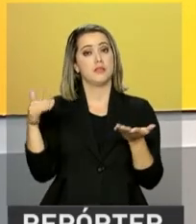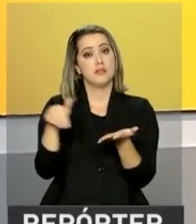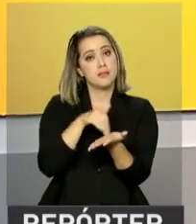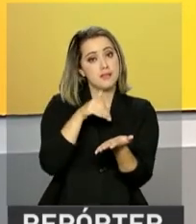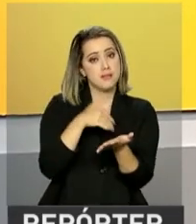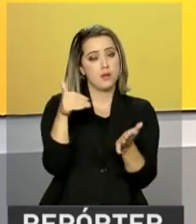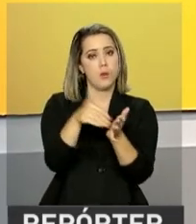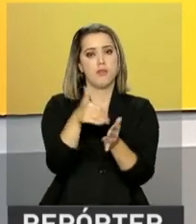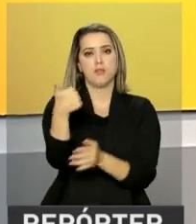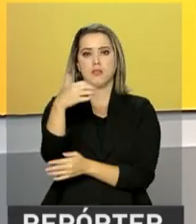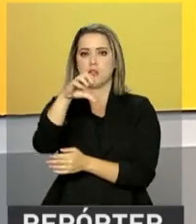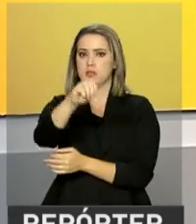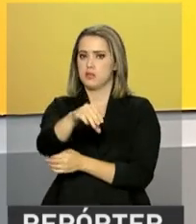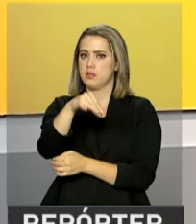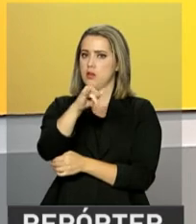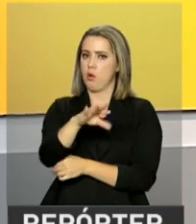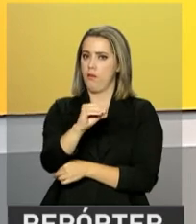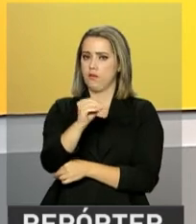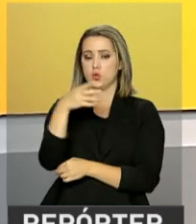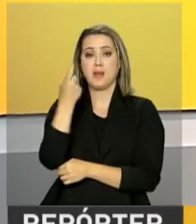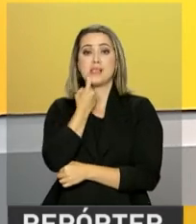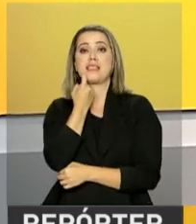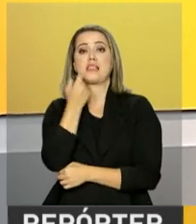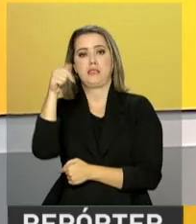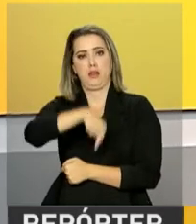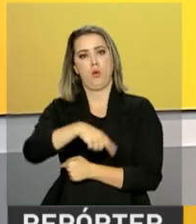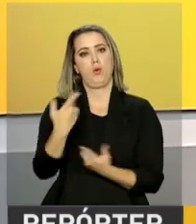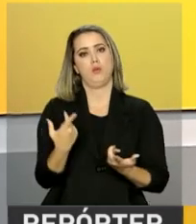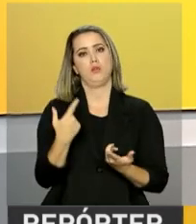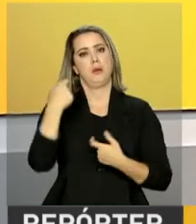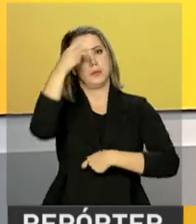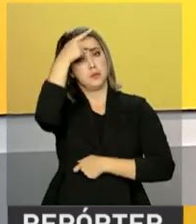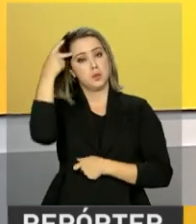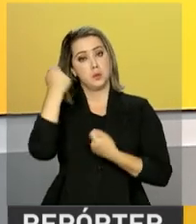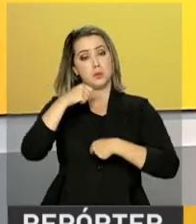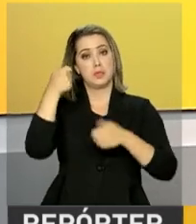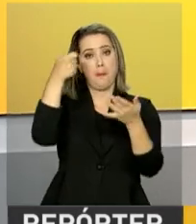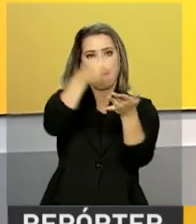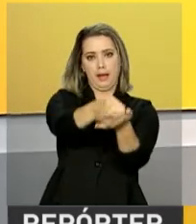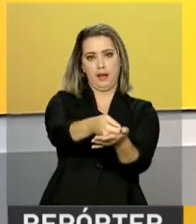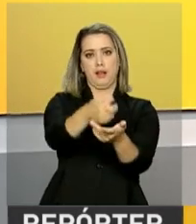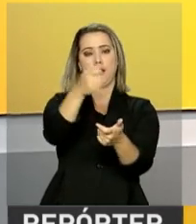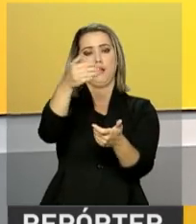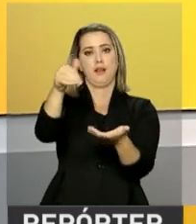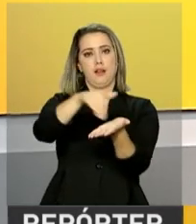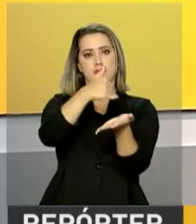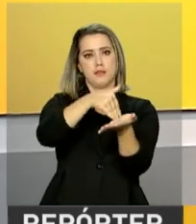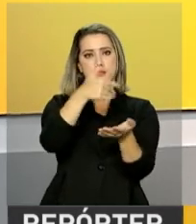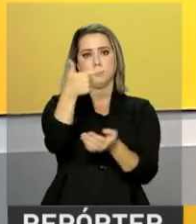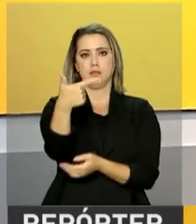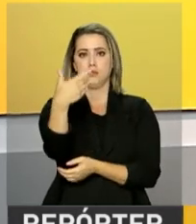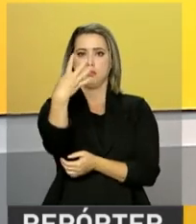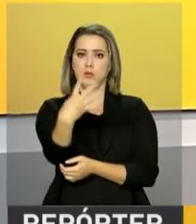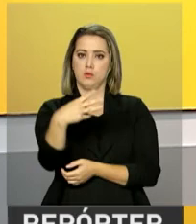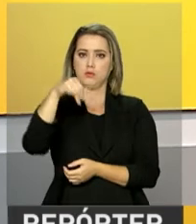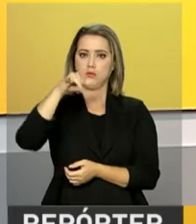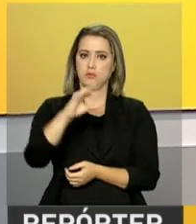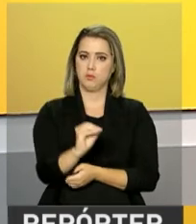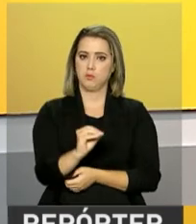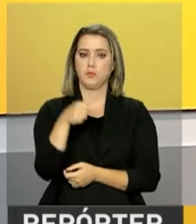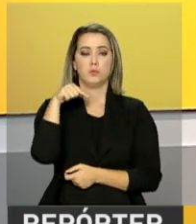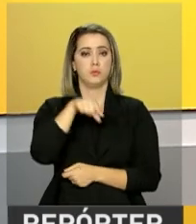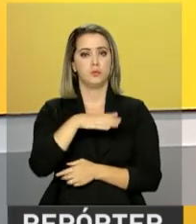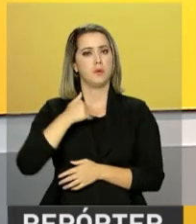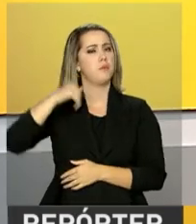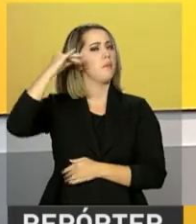próxima sexta-feira, dia 19 de maio. E os candidatos devem pagar a taxa de inscrição até o dia 24 de